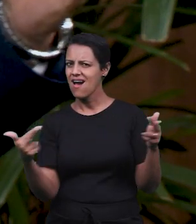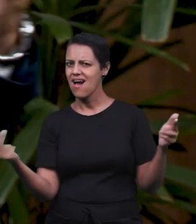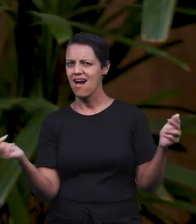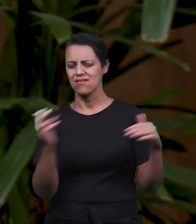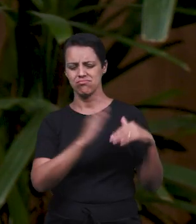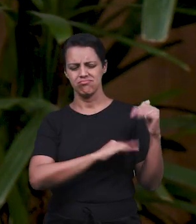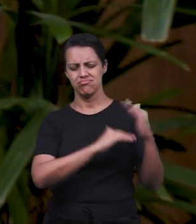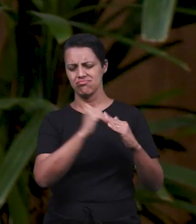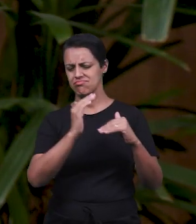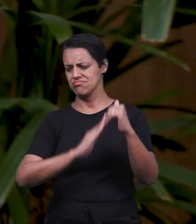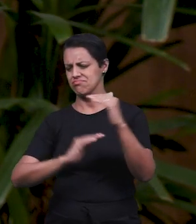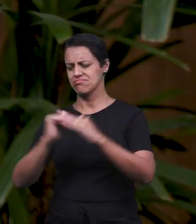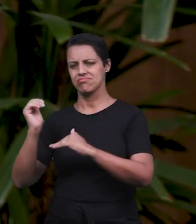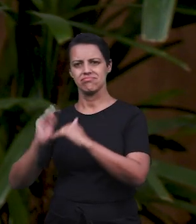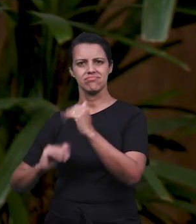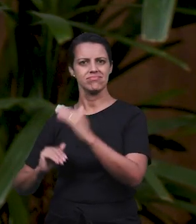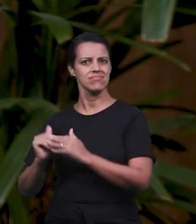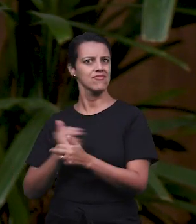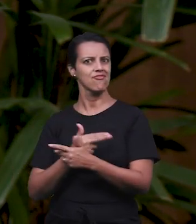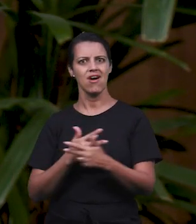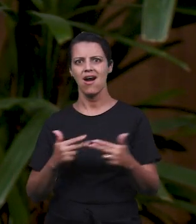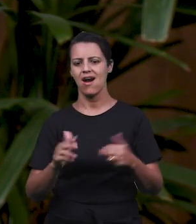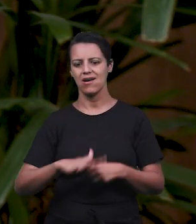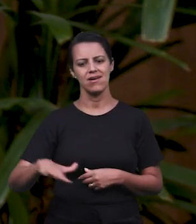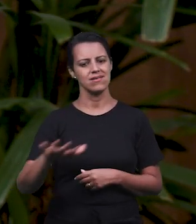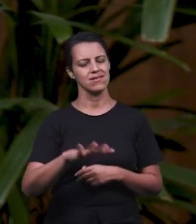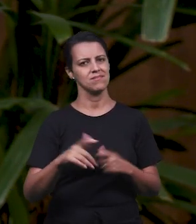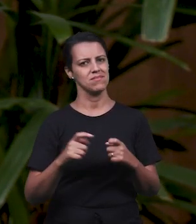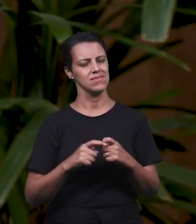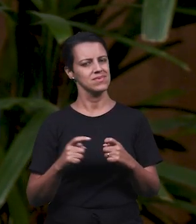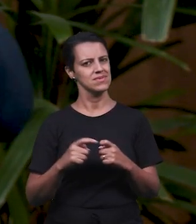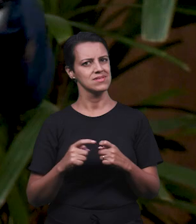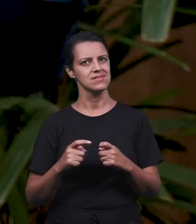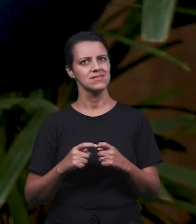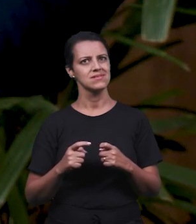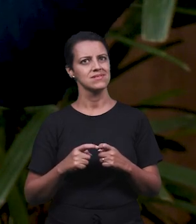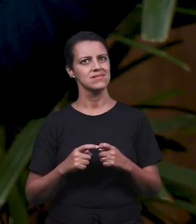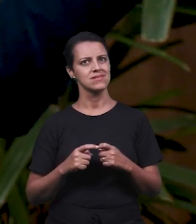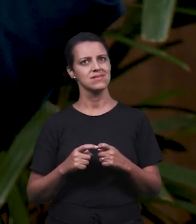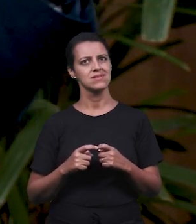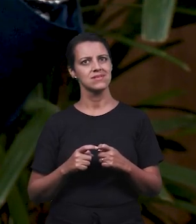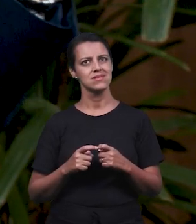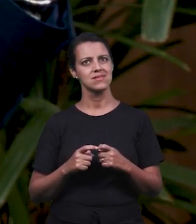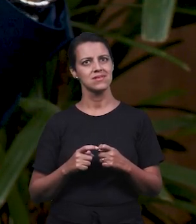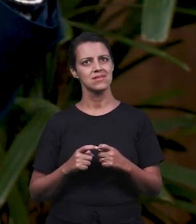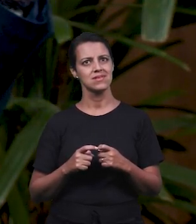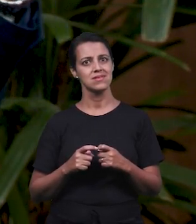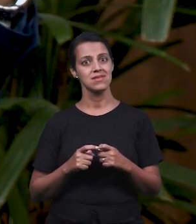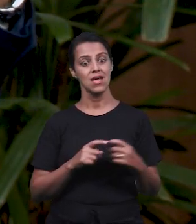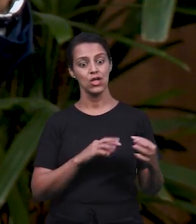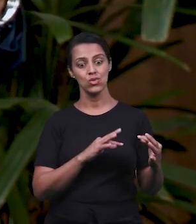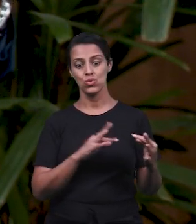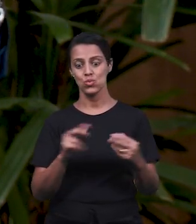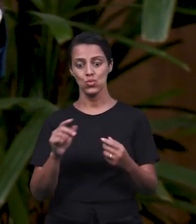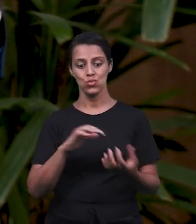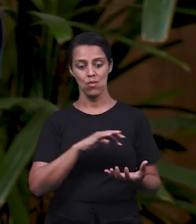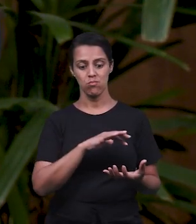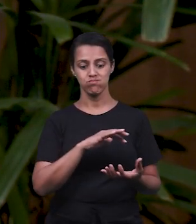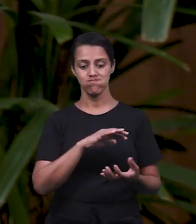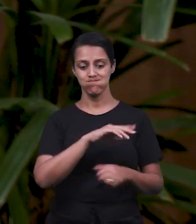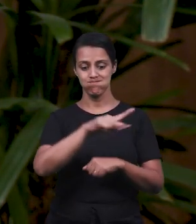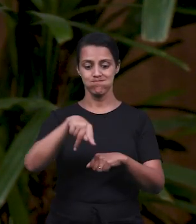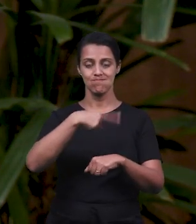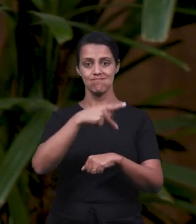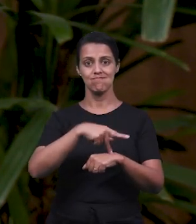especialidades dentro da medicina, né? E irmãos do país inteiro